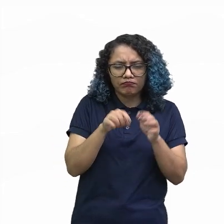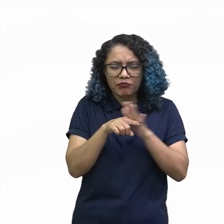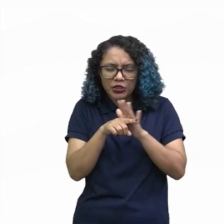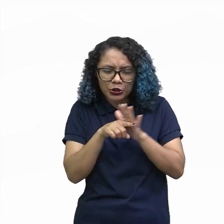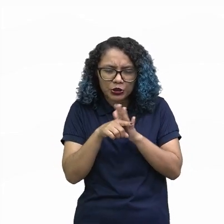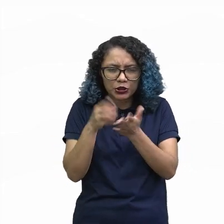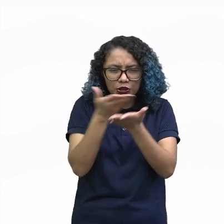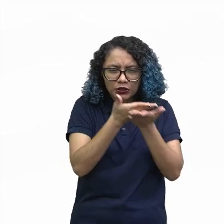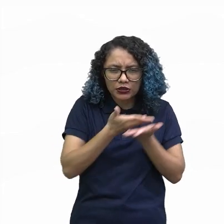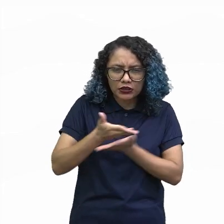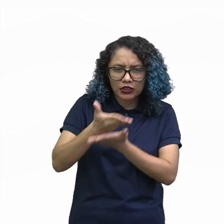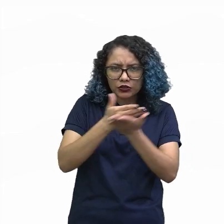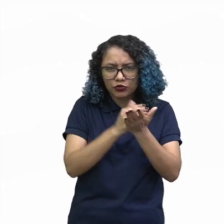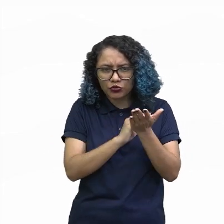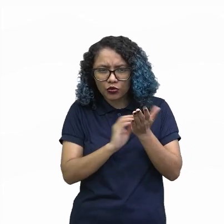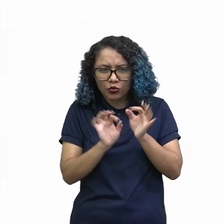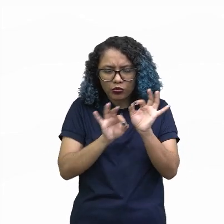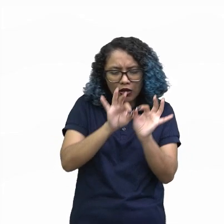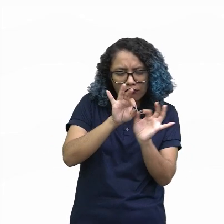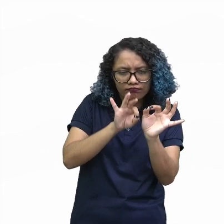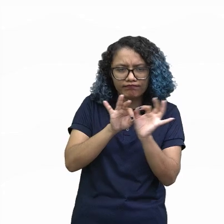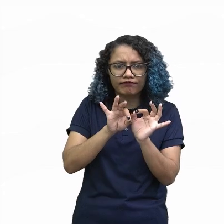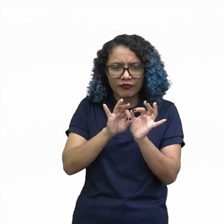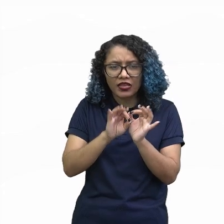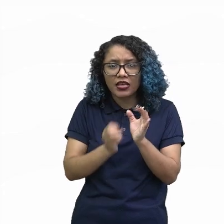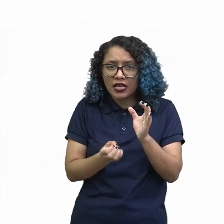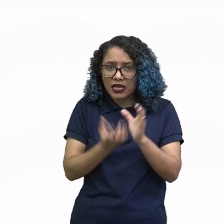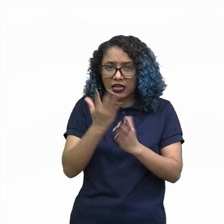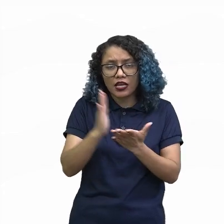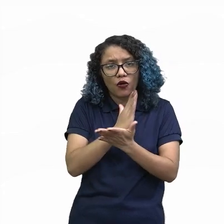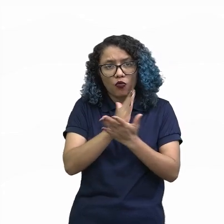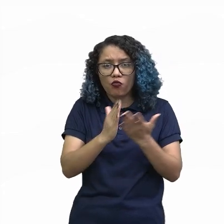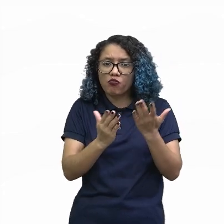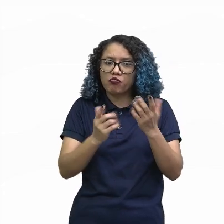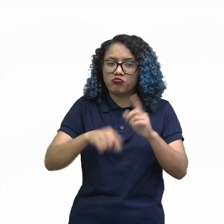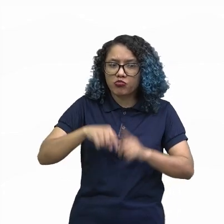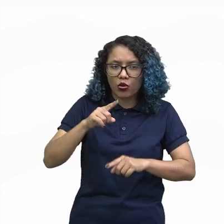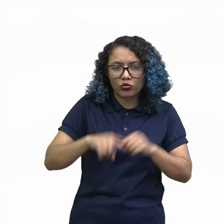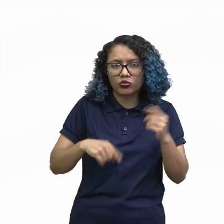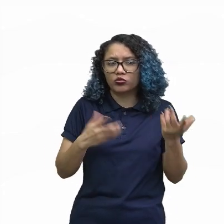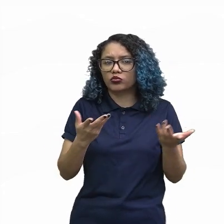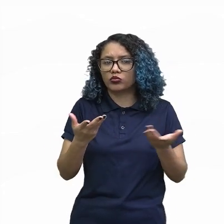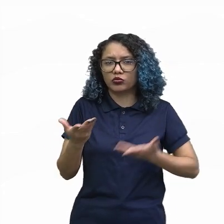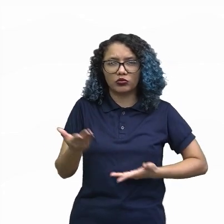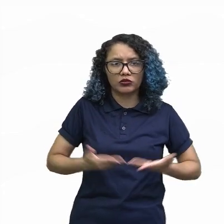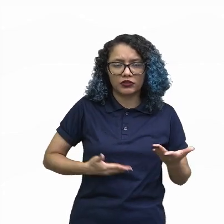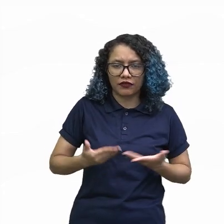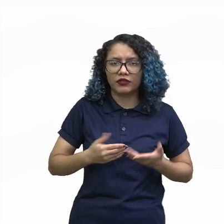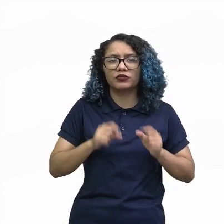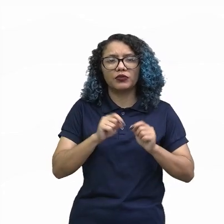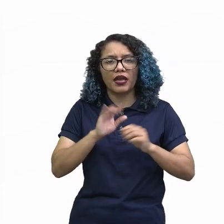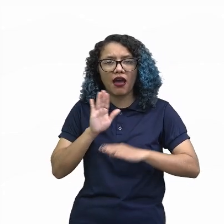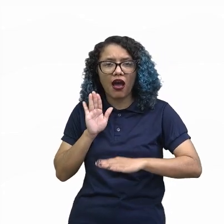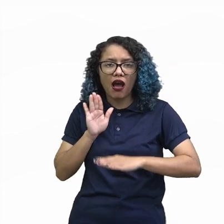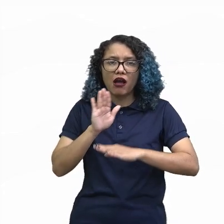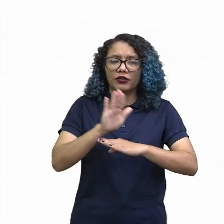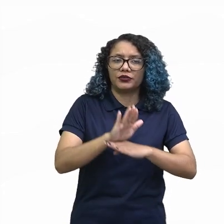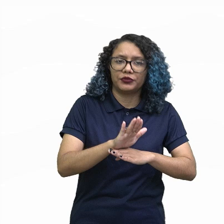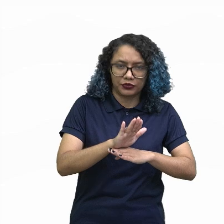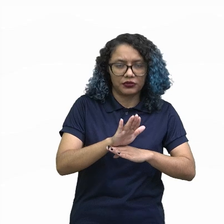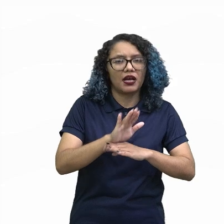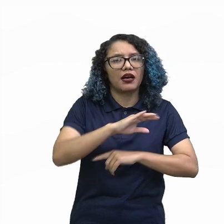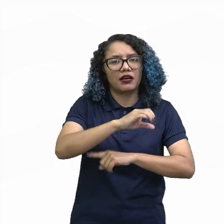resultado a produção de algum bem ou algum serviço, né? Algo que vai favorecer, geralmente, né? Para favorecer ali